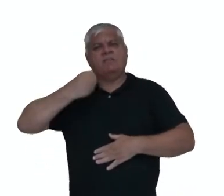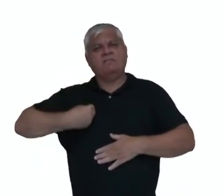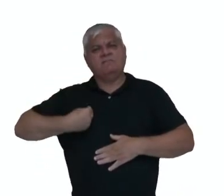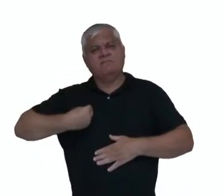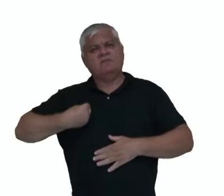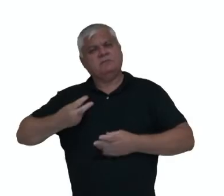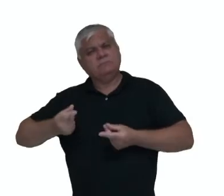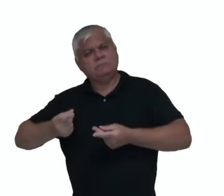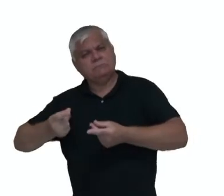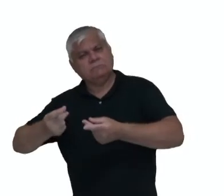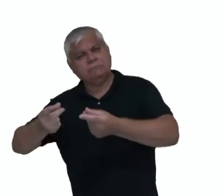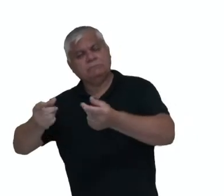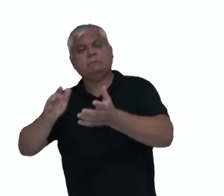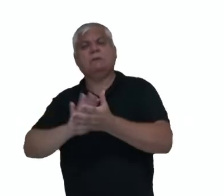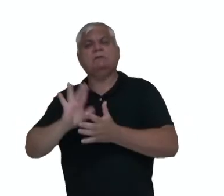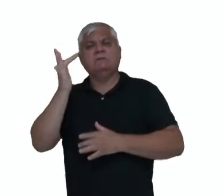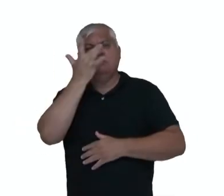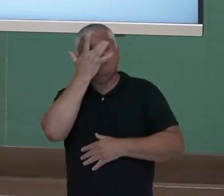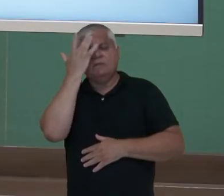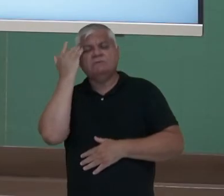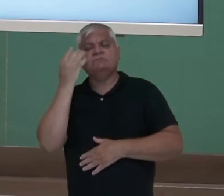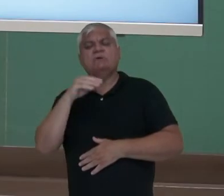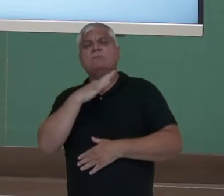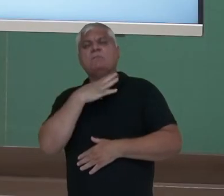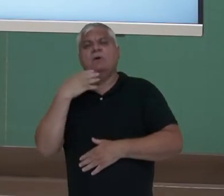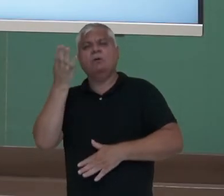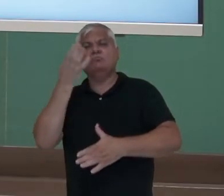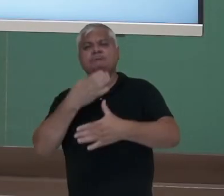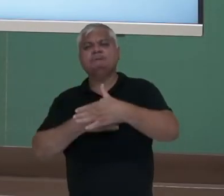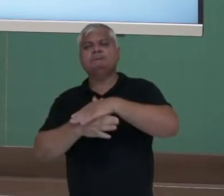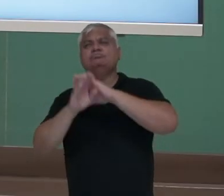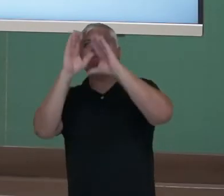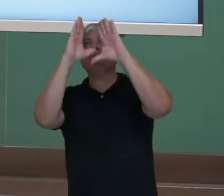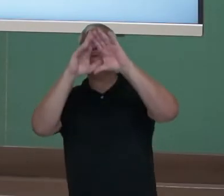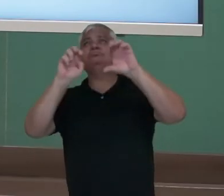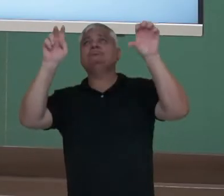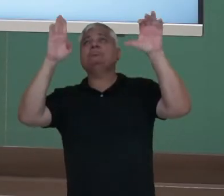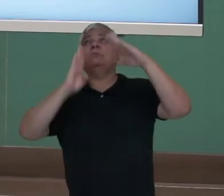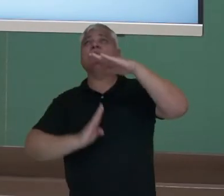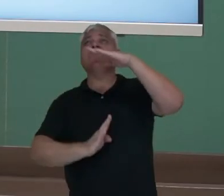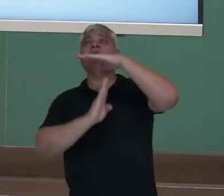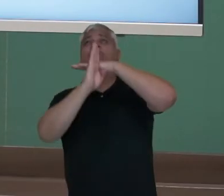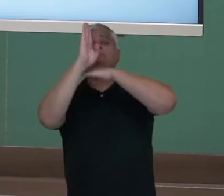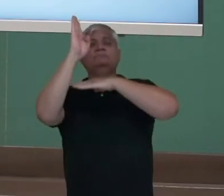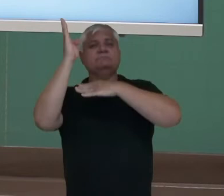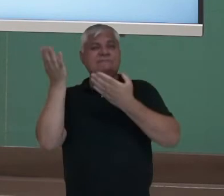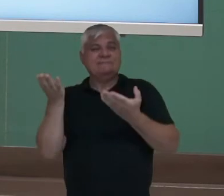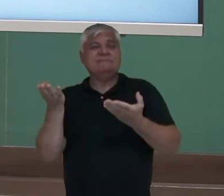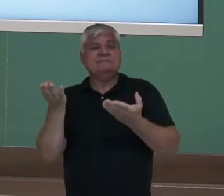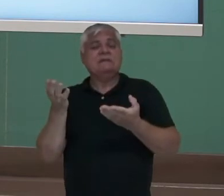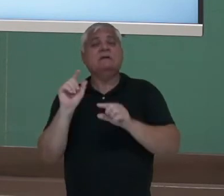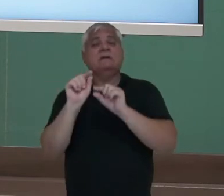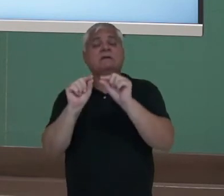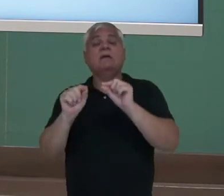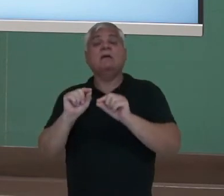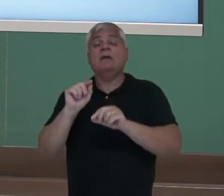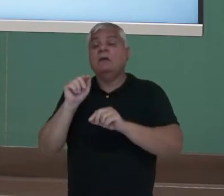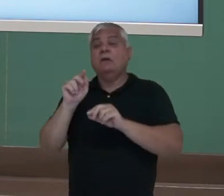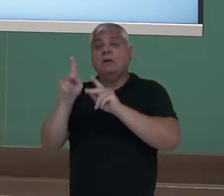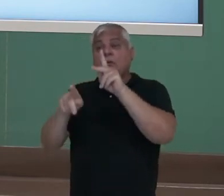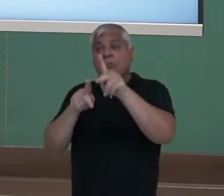eterna, né? Que as pessoas iam para o céu, que não haveria a presença, né, daquelas pessoas que todo o tempo